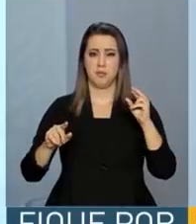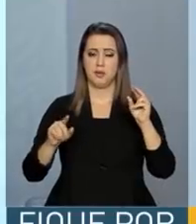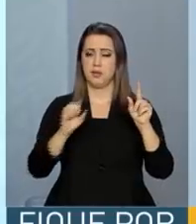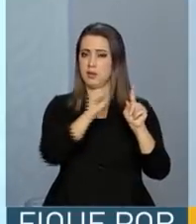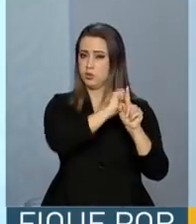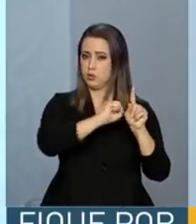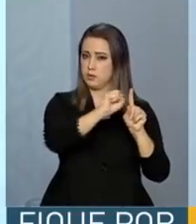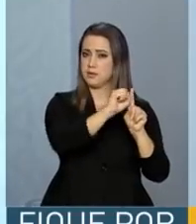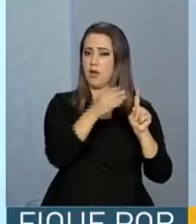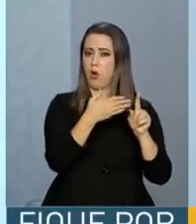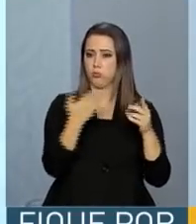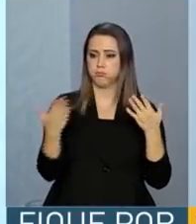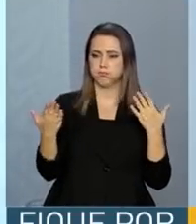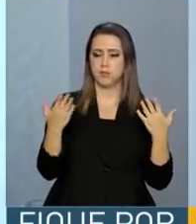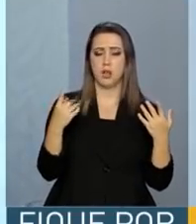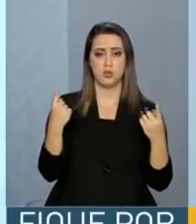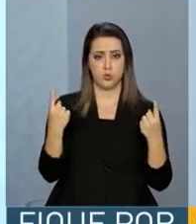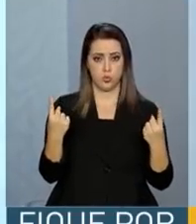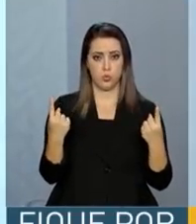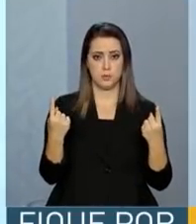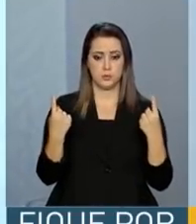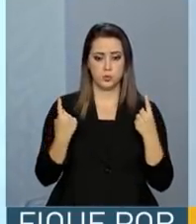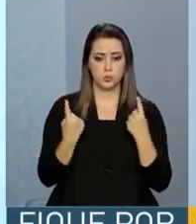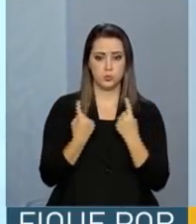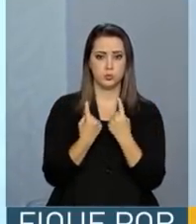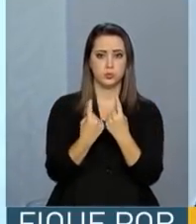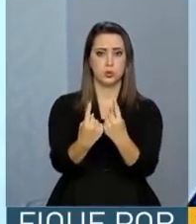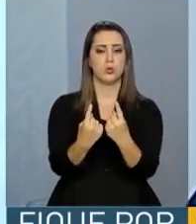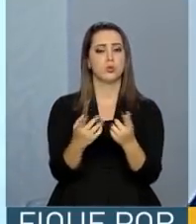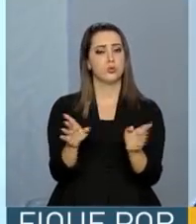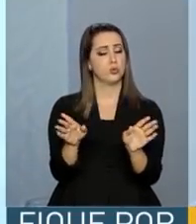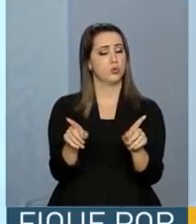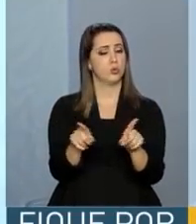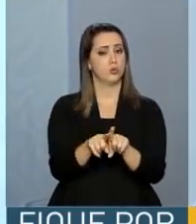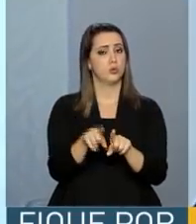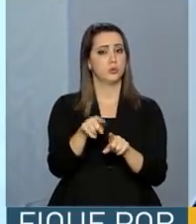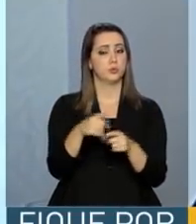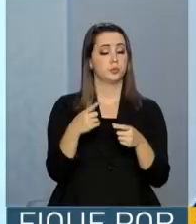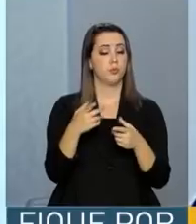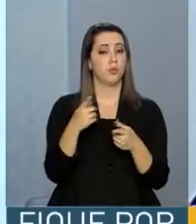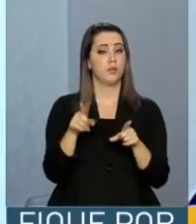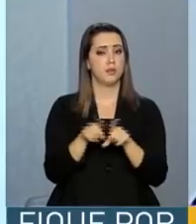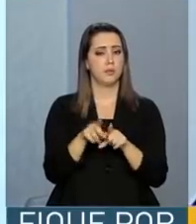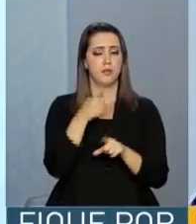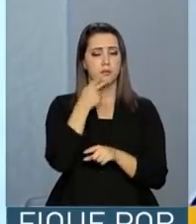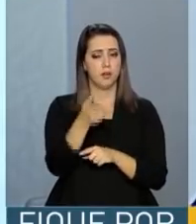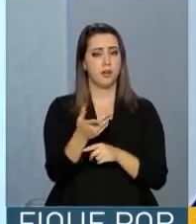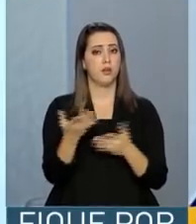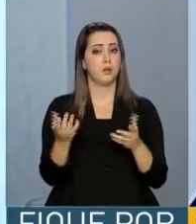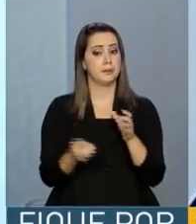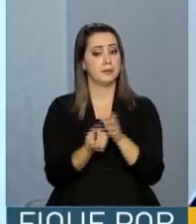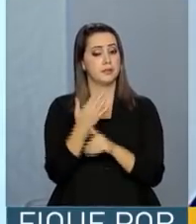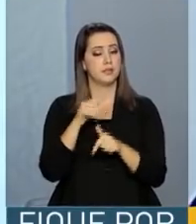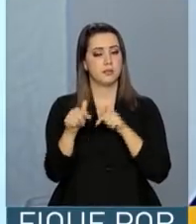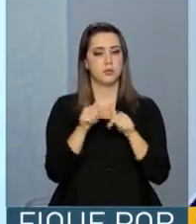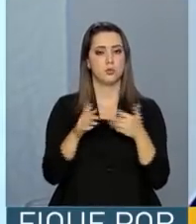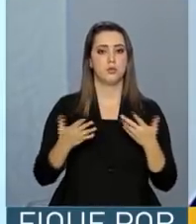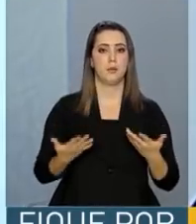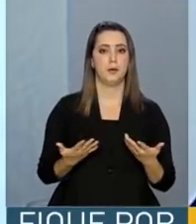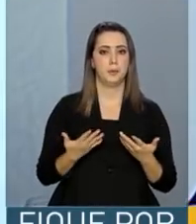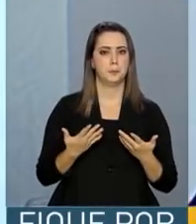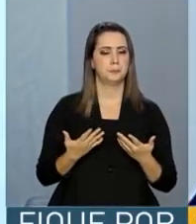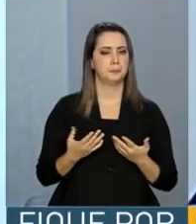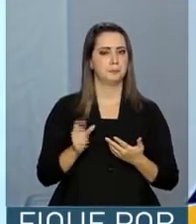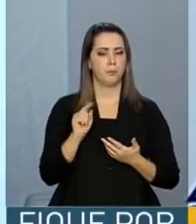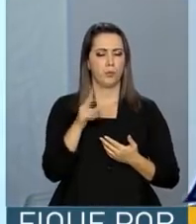é em nenhum aspecto particularmente no tocante à retomada dos postos de trabalho vocês vejam que nesse